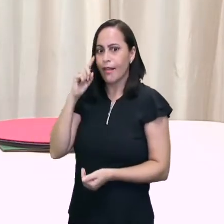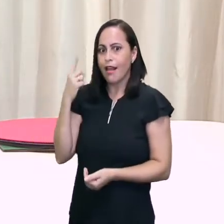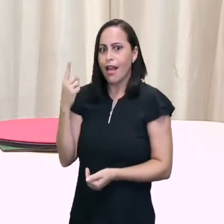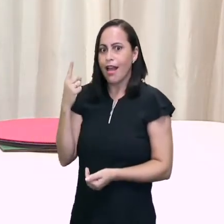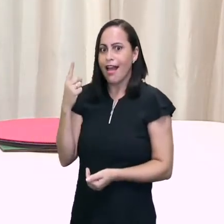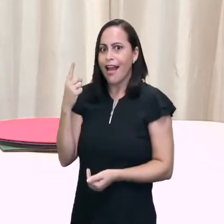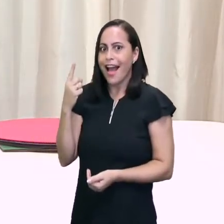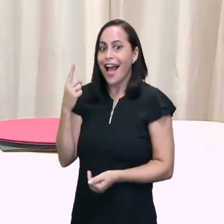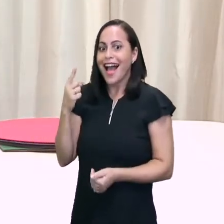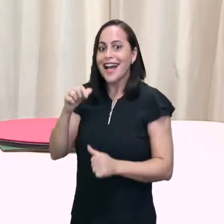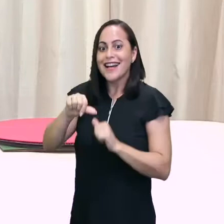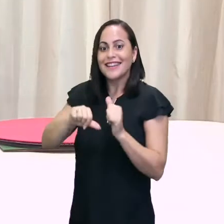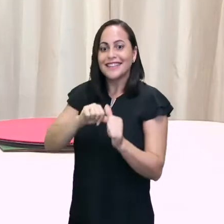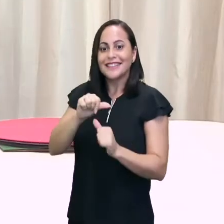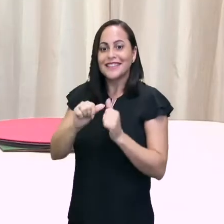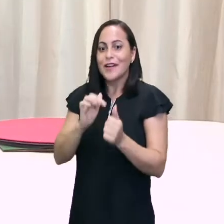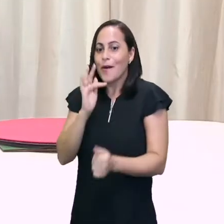plantinha.